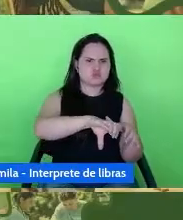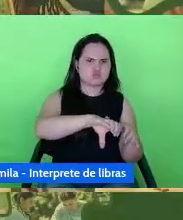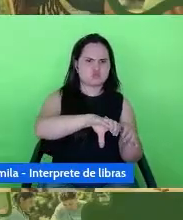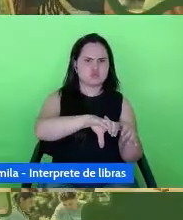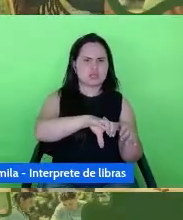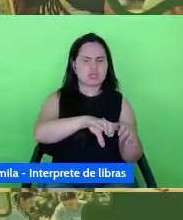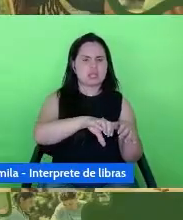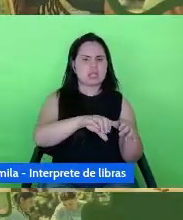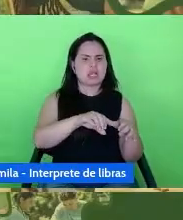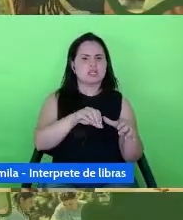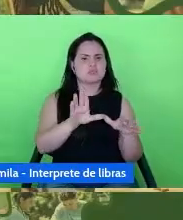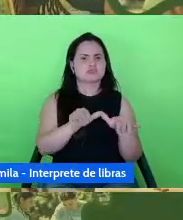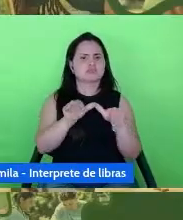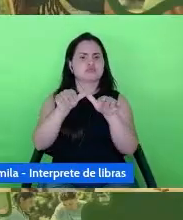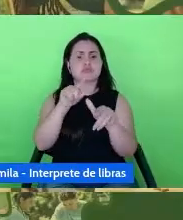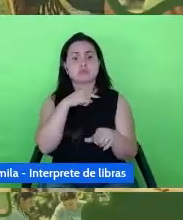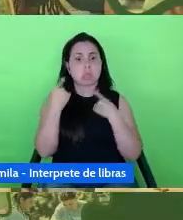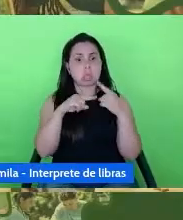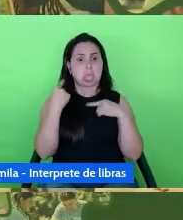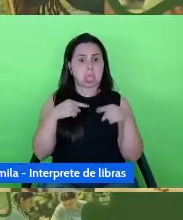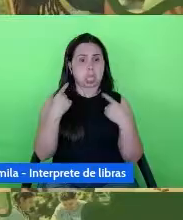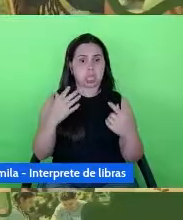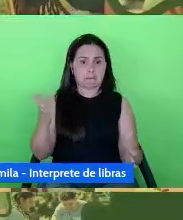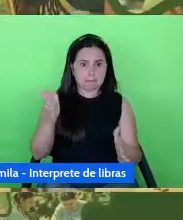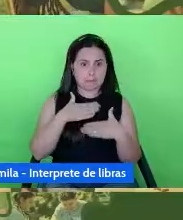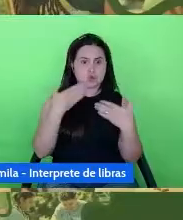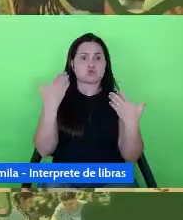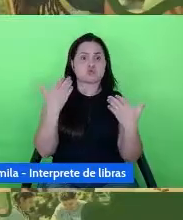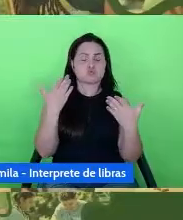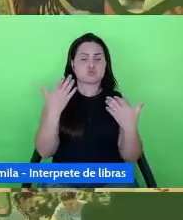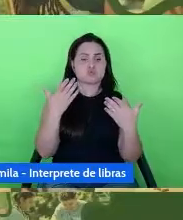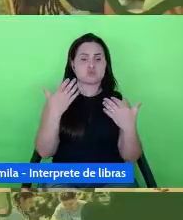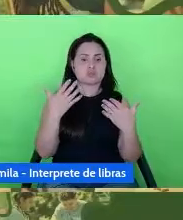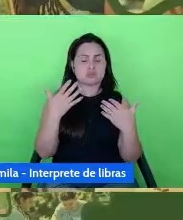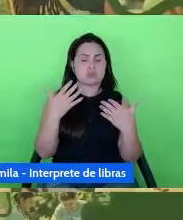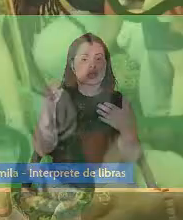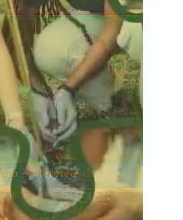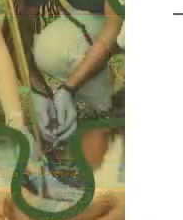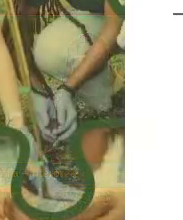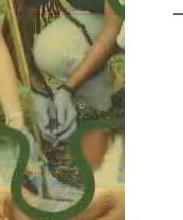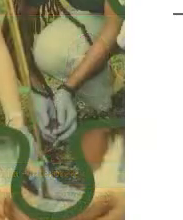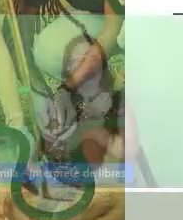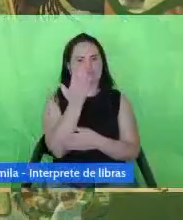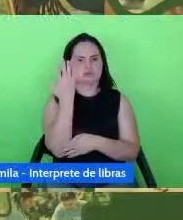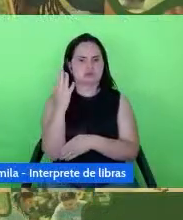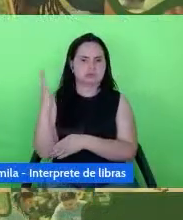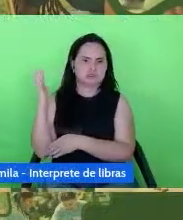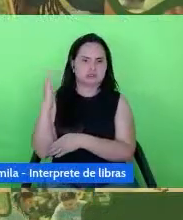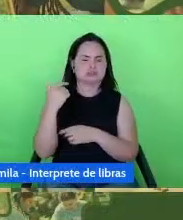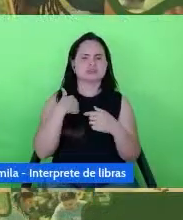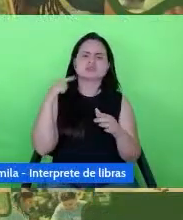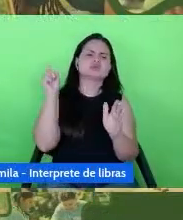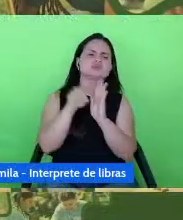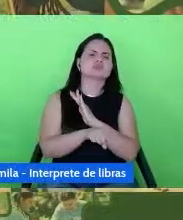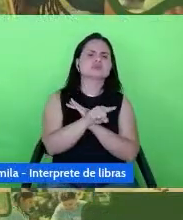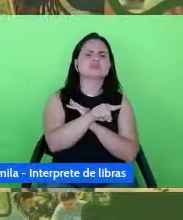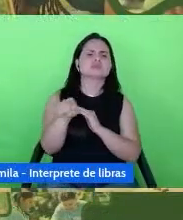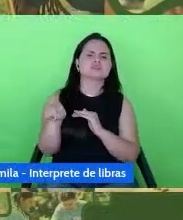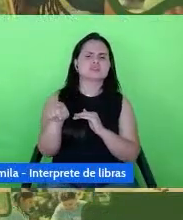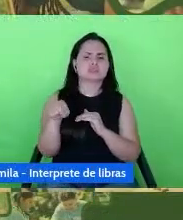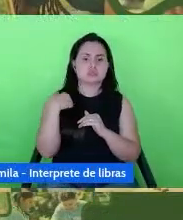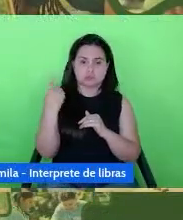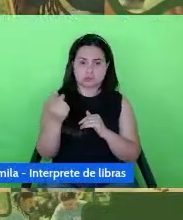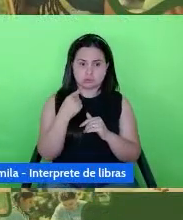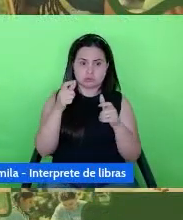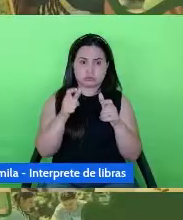dos passarinhos. E isso foi um choque, foi um dos primeiros grandes livros ambientais. E aí eu pergunto para vocês, olha, nós que somos de